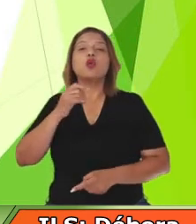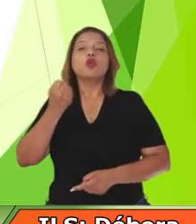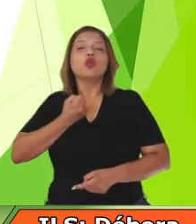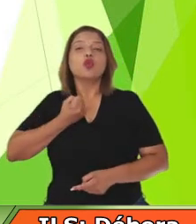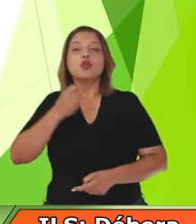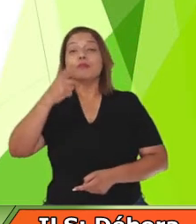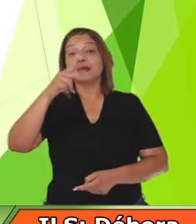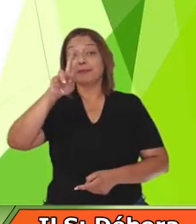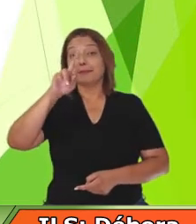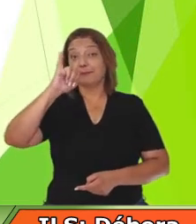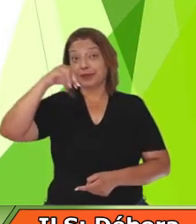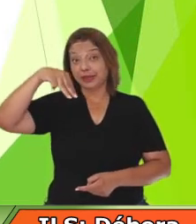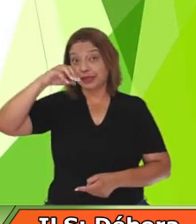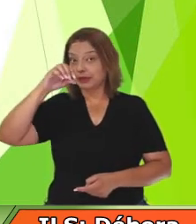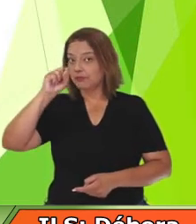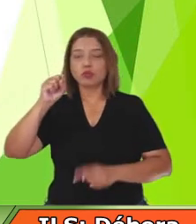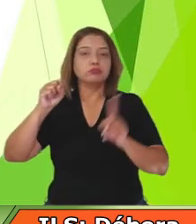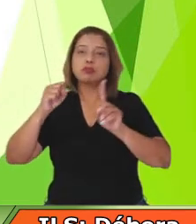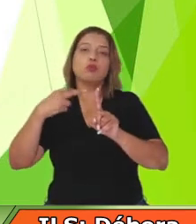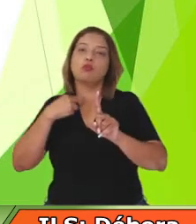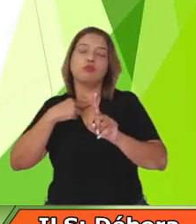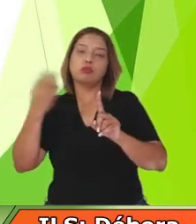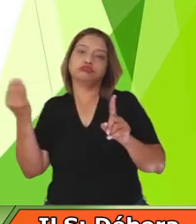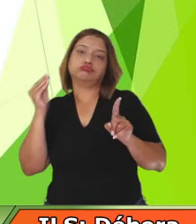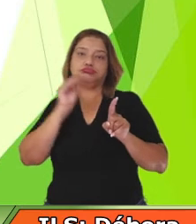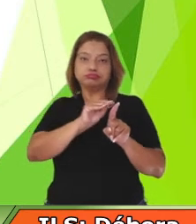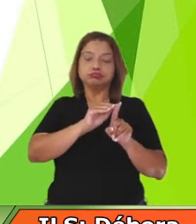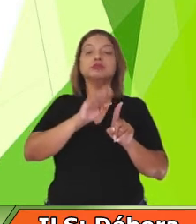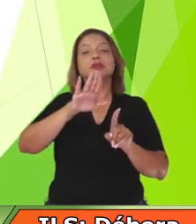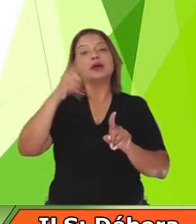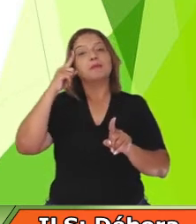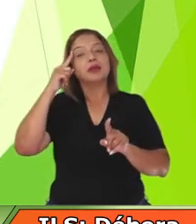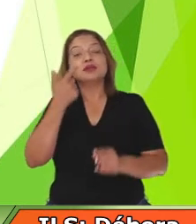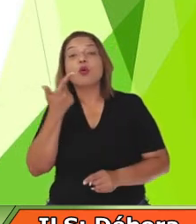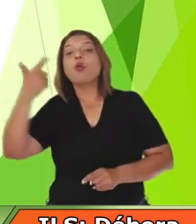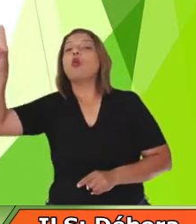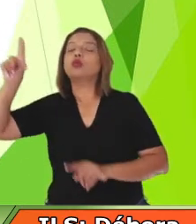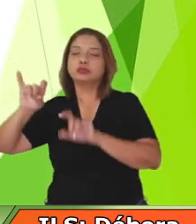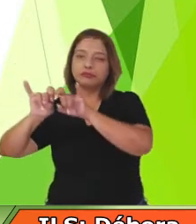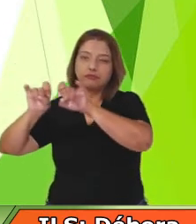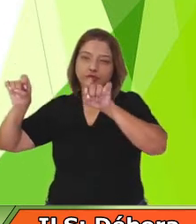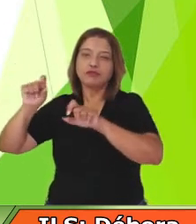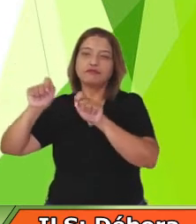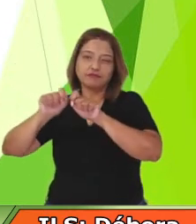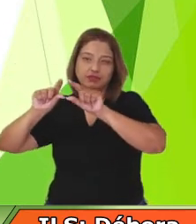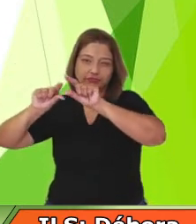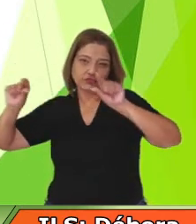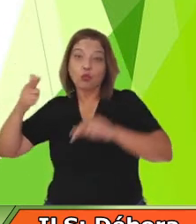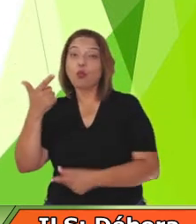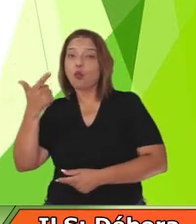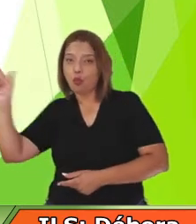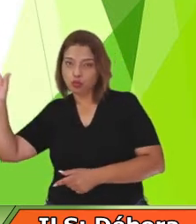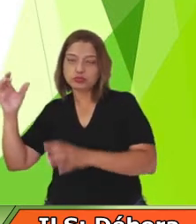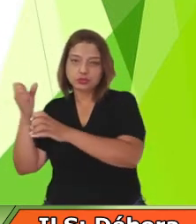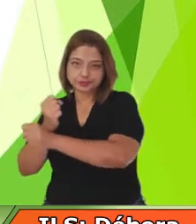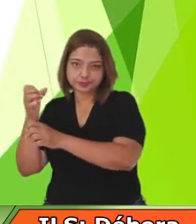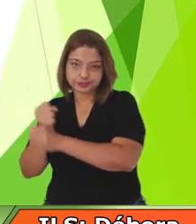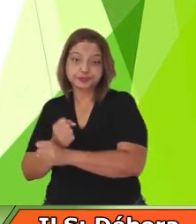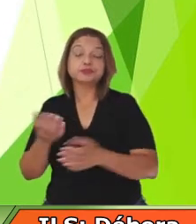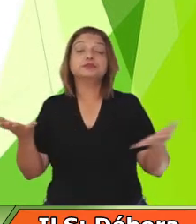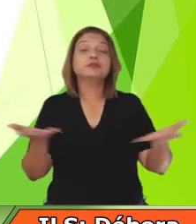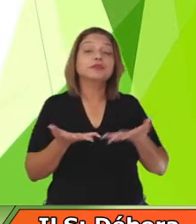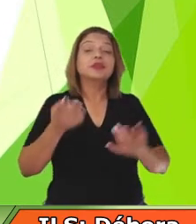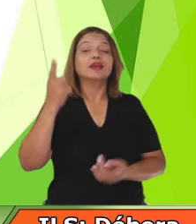nós vamos calcular um valor aproximado de uma outra forma. Vamos ver o exemplo do cálculo aproximado